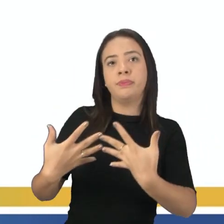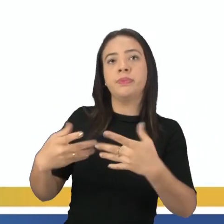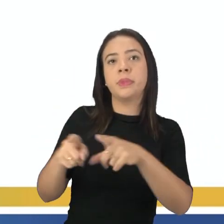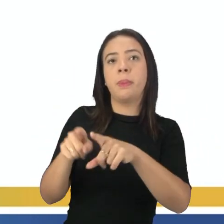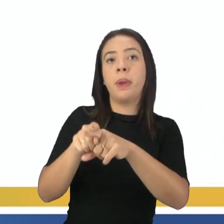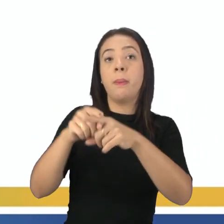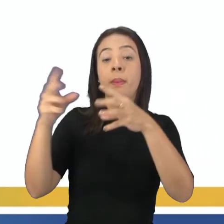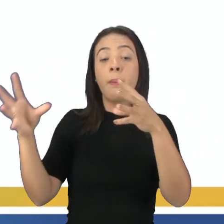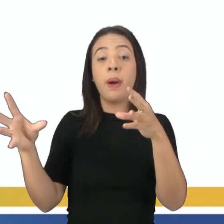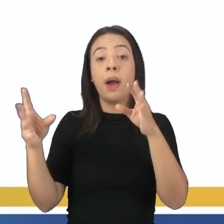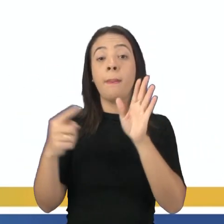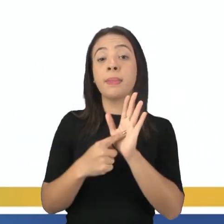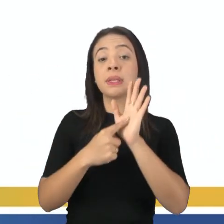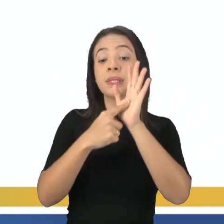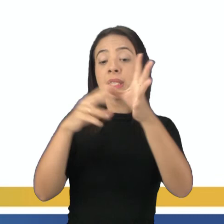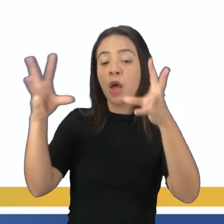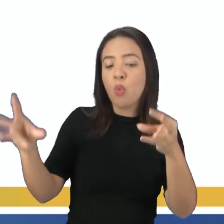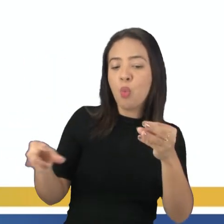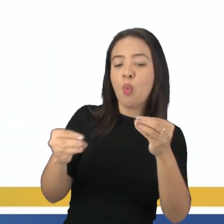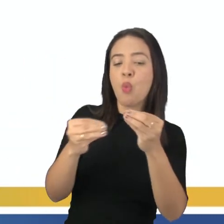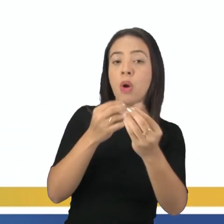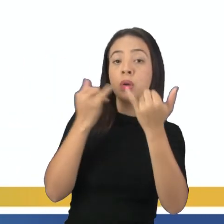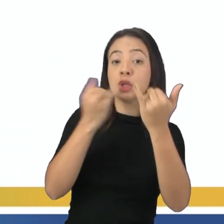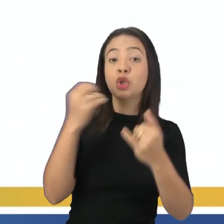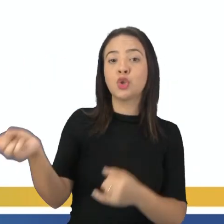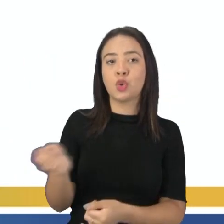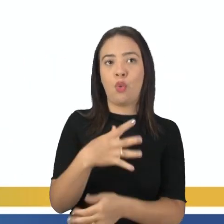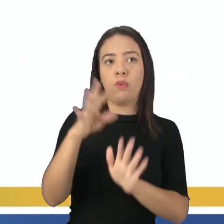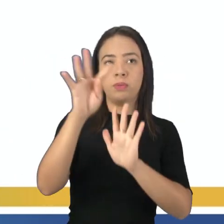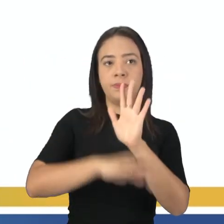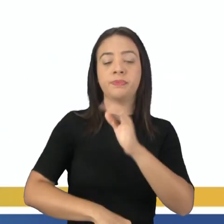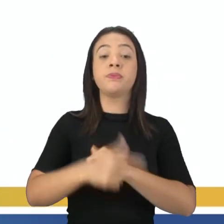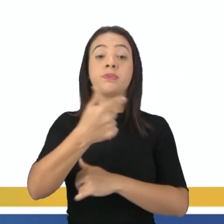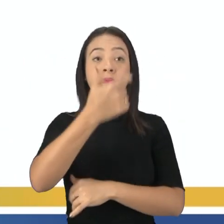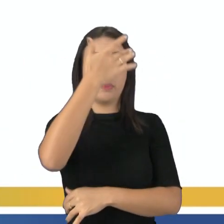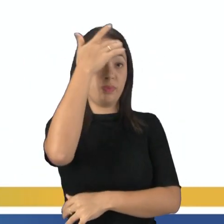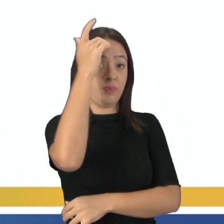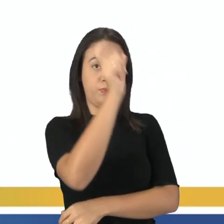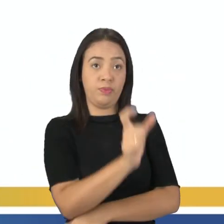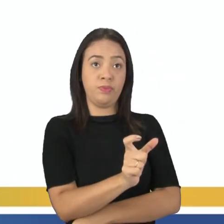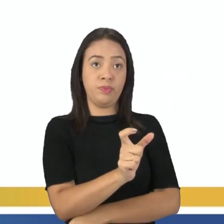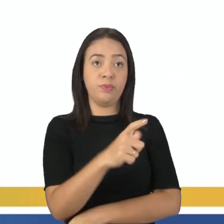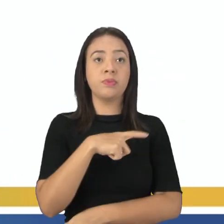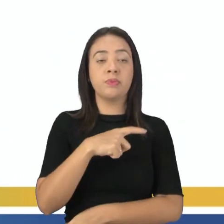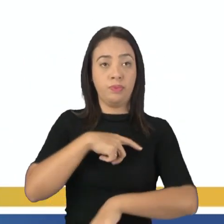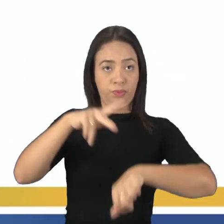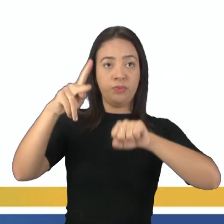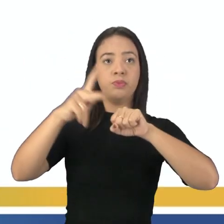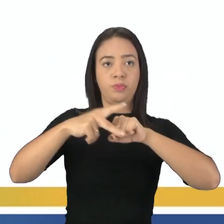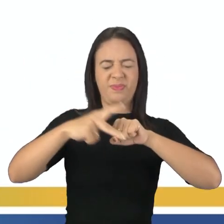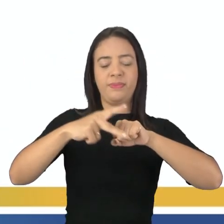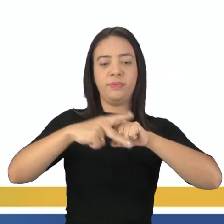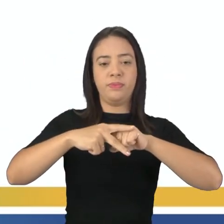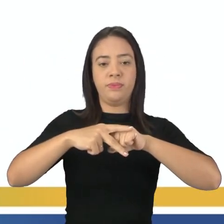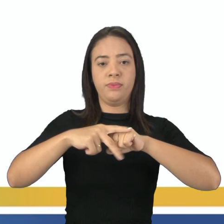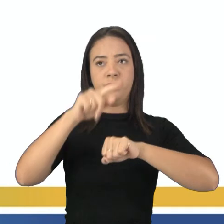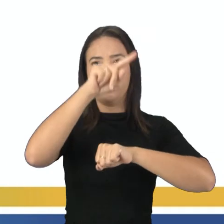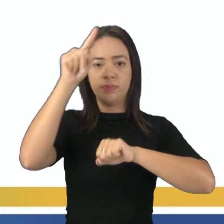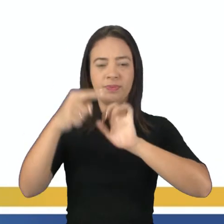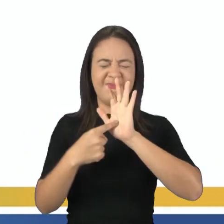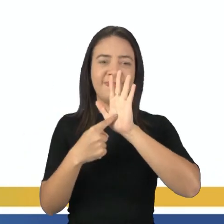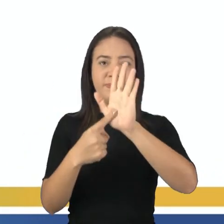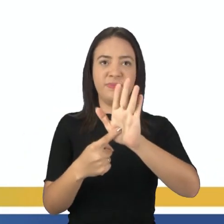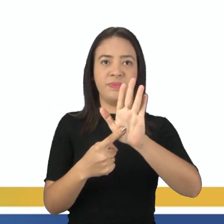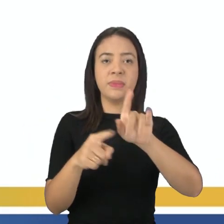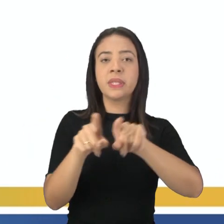introduzir informação nova nos textos. Segunda pessoa, nós temos os pronomes esse, esses, essa, essas